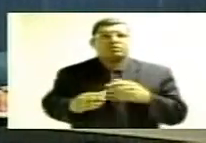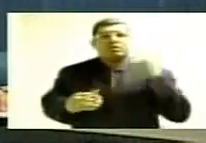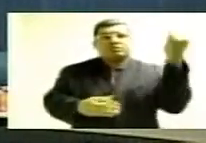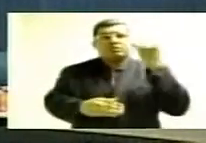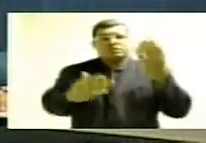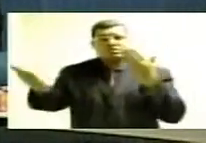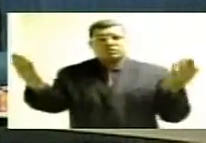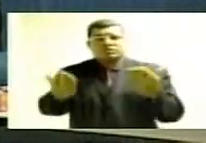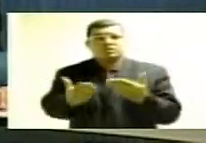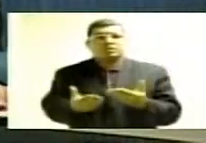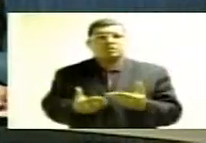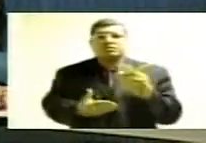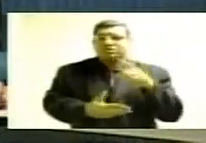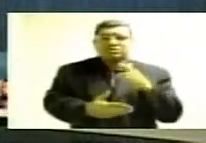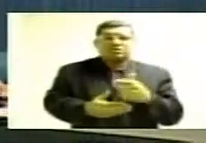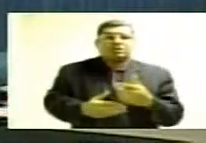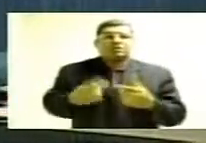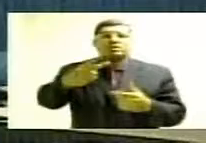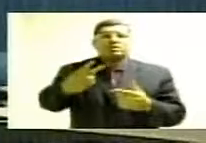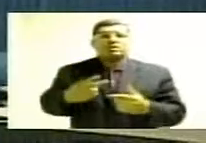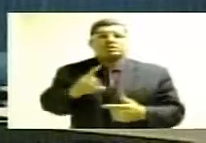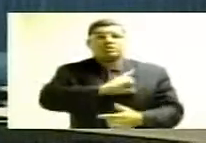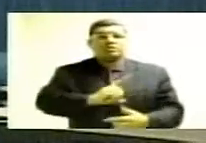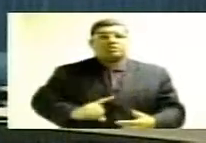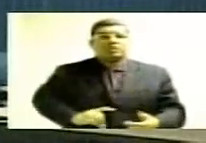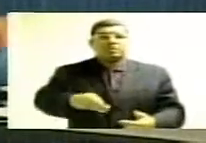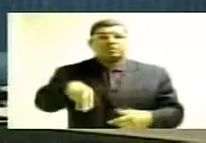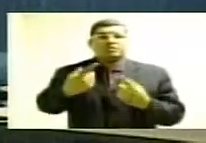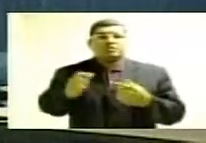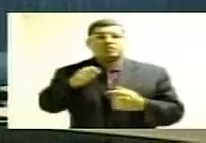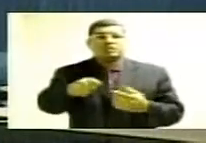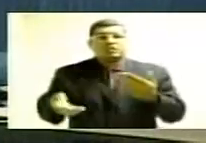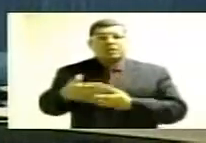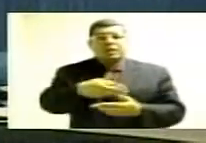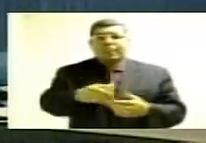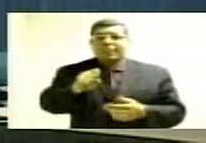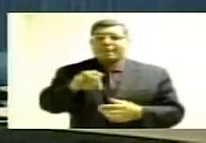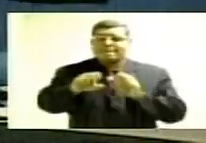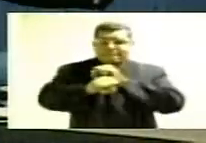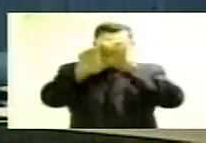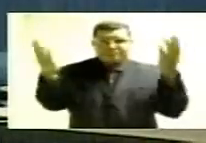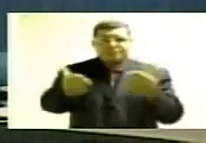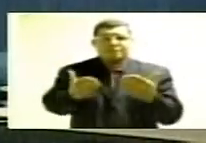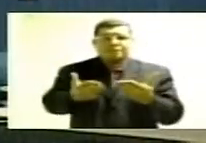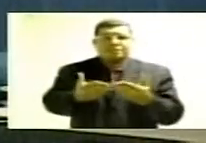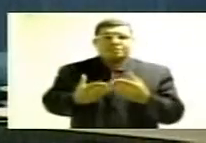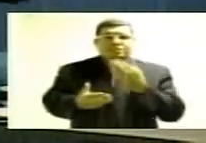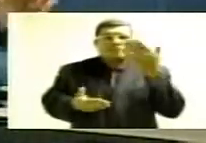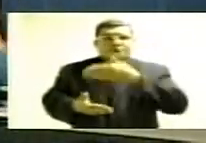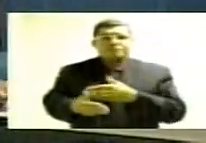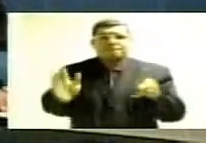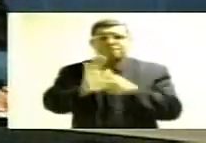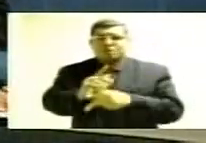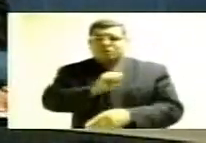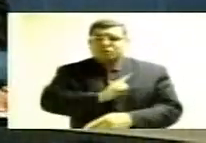absolutamente desequilibradas, não segundo o discurso do deputado Marcelo, mas segundo o site Transparência, alimentado pelo